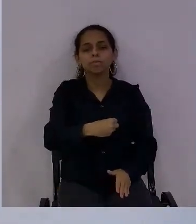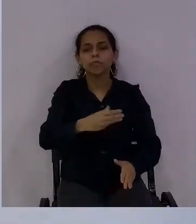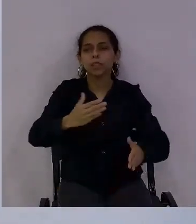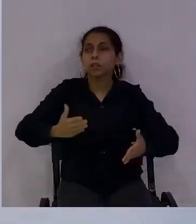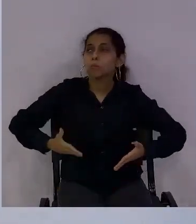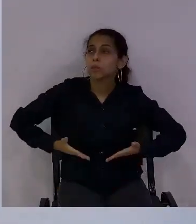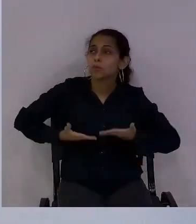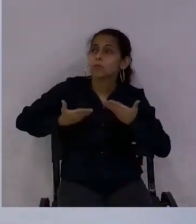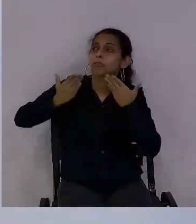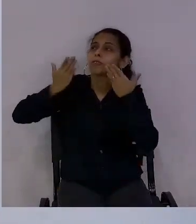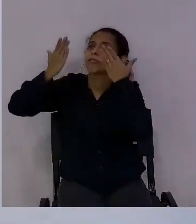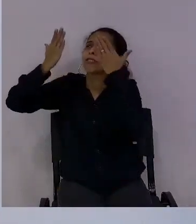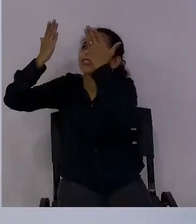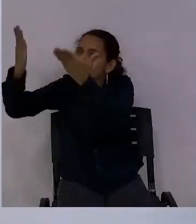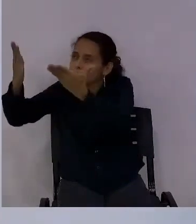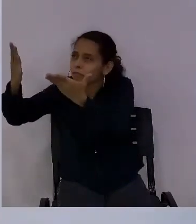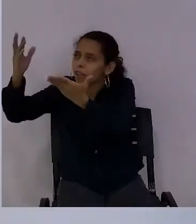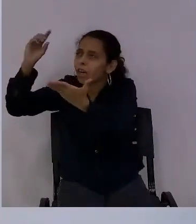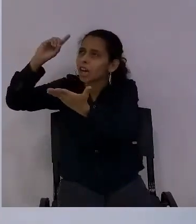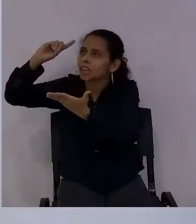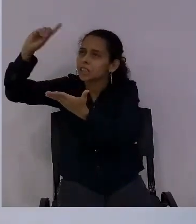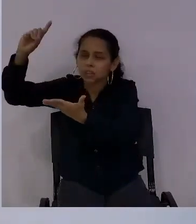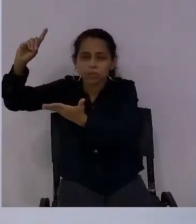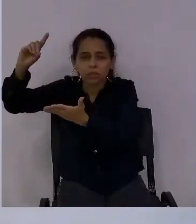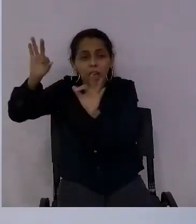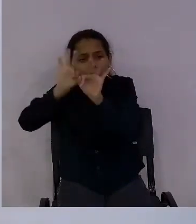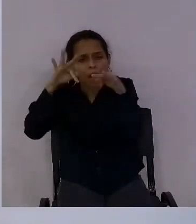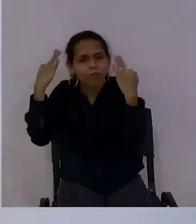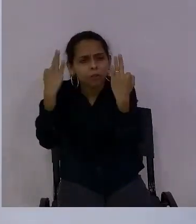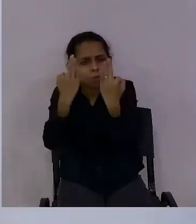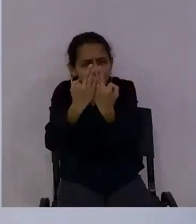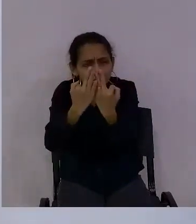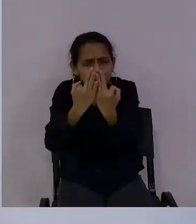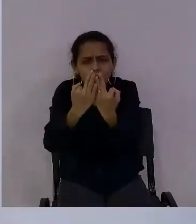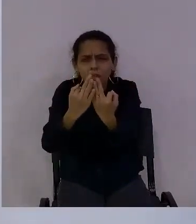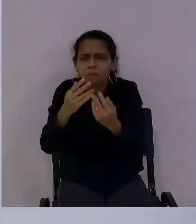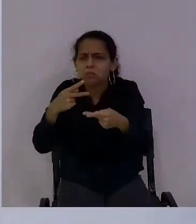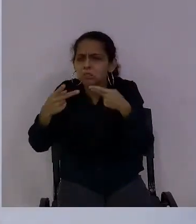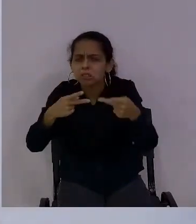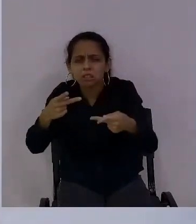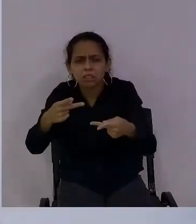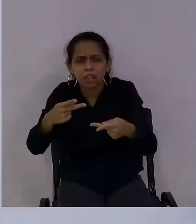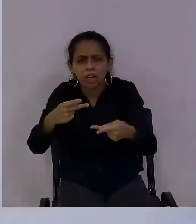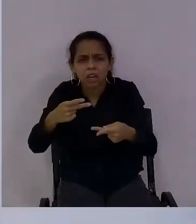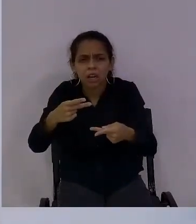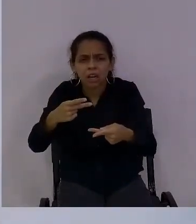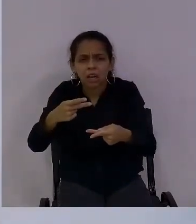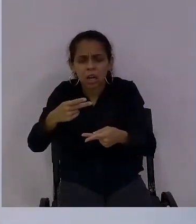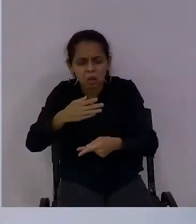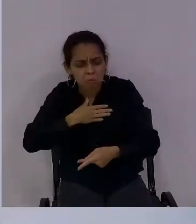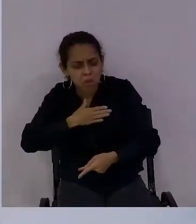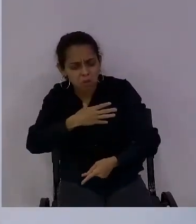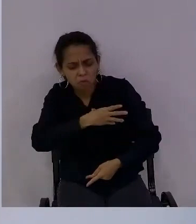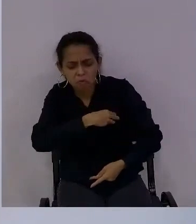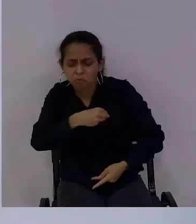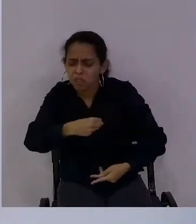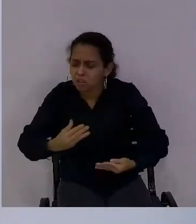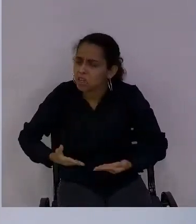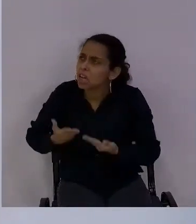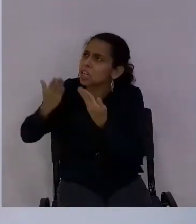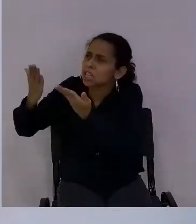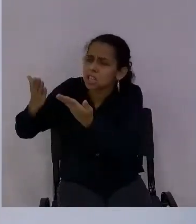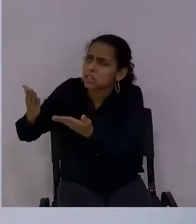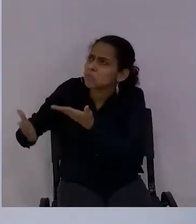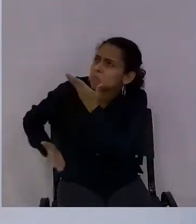aqui para servir a Deus e à nação. Mas havia algo curioso. Este primogênito